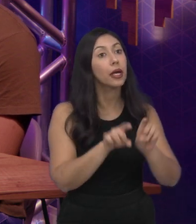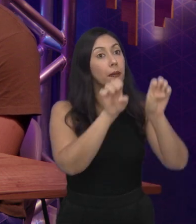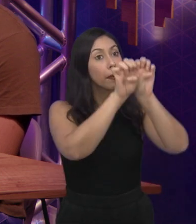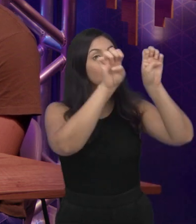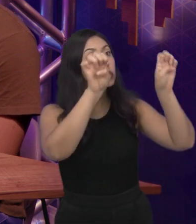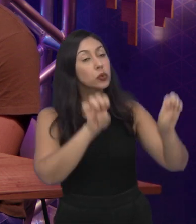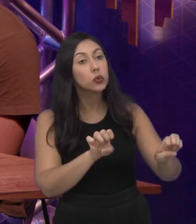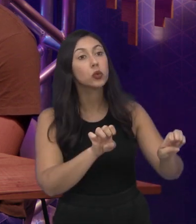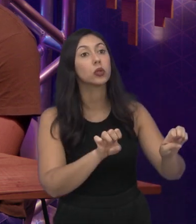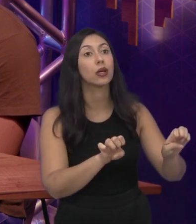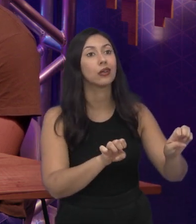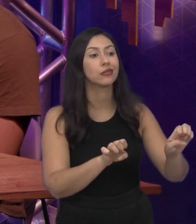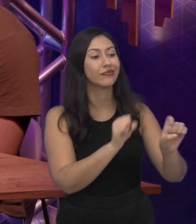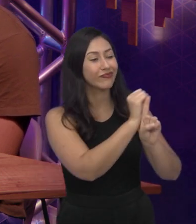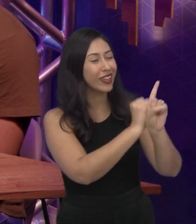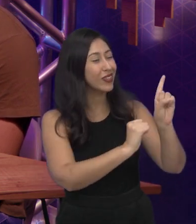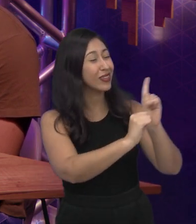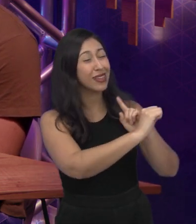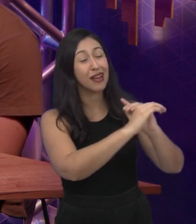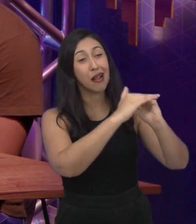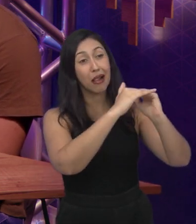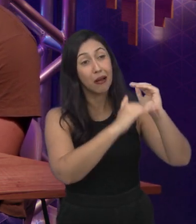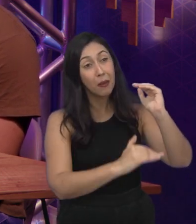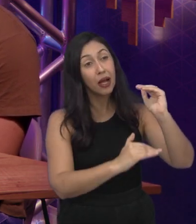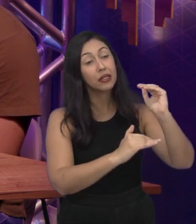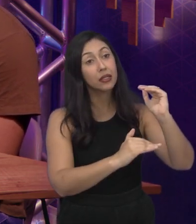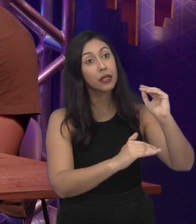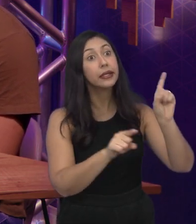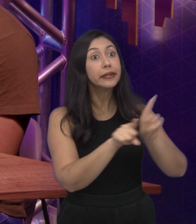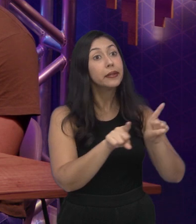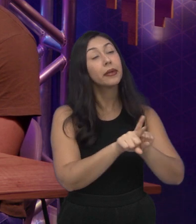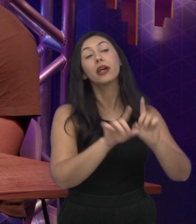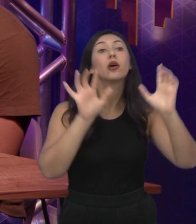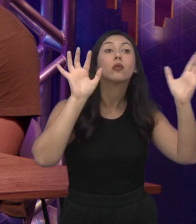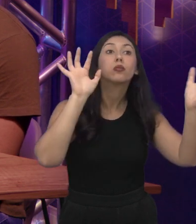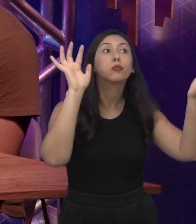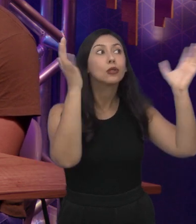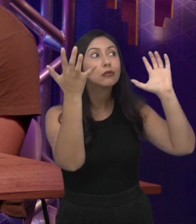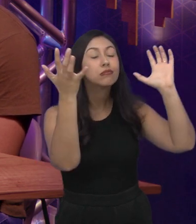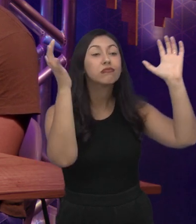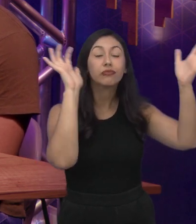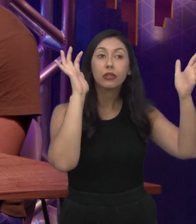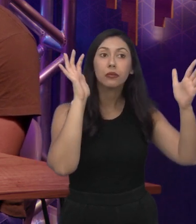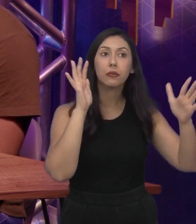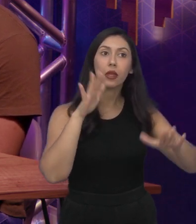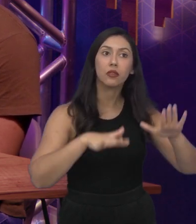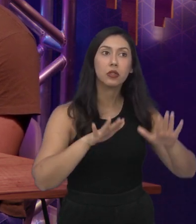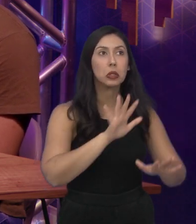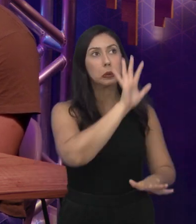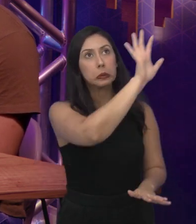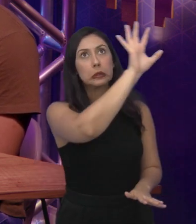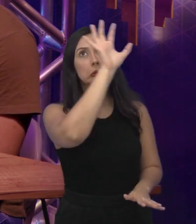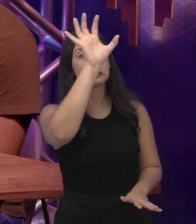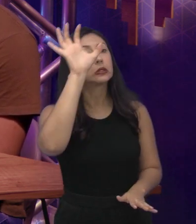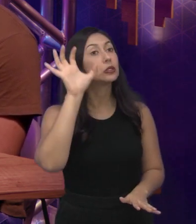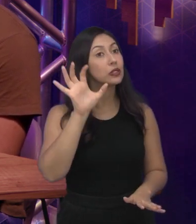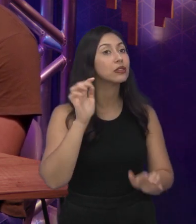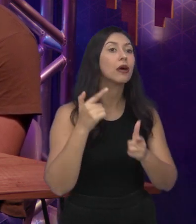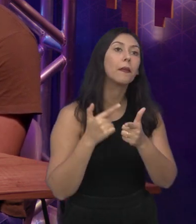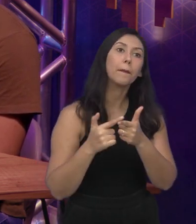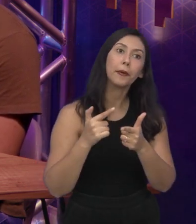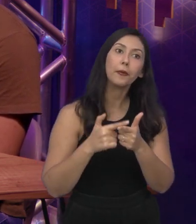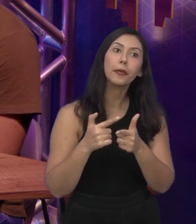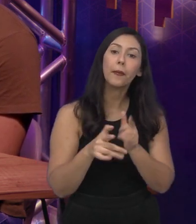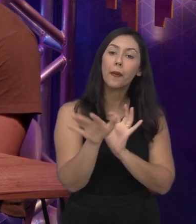questão estrutural que mexe muito na desigualdade social que a gente enfrenta e climáticas também. Existem regiões que têm